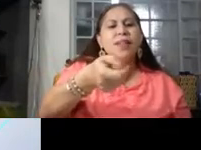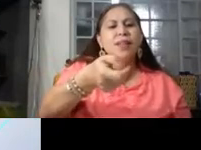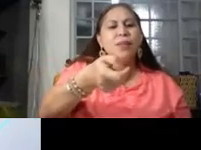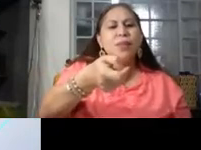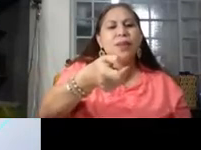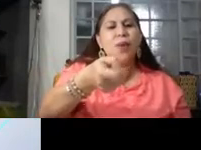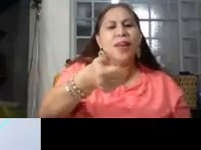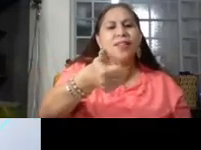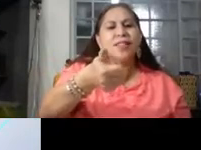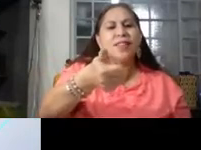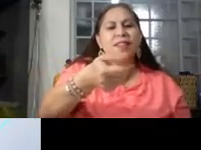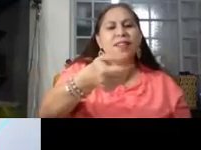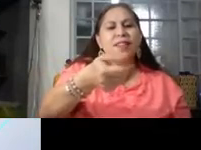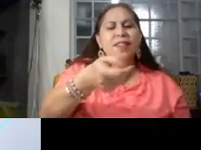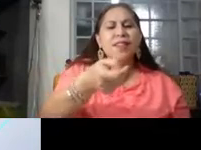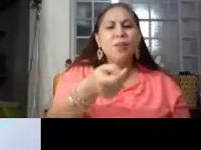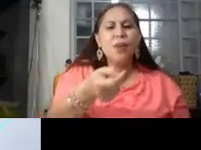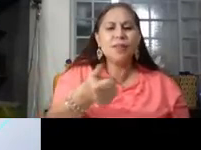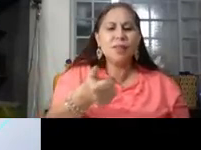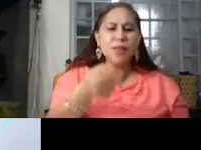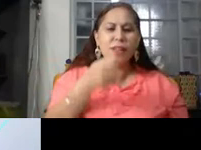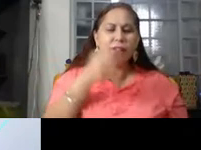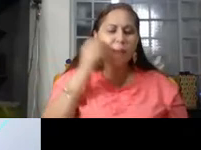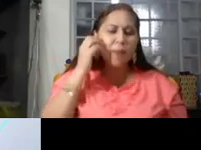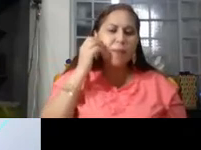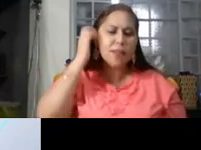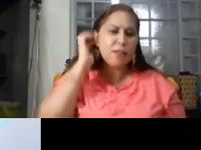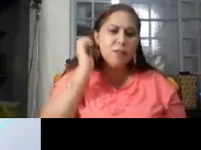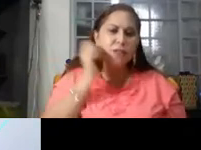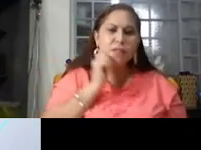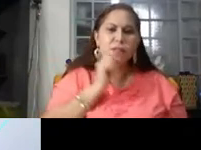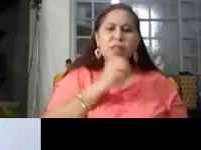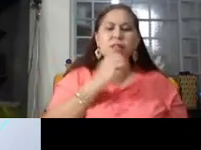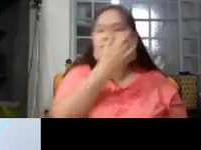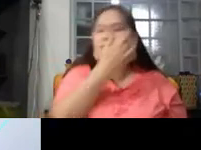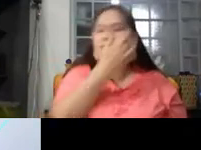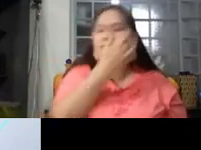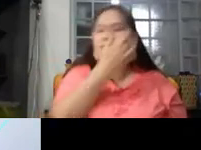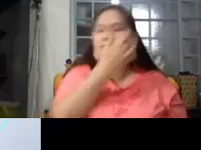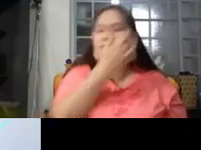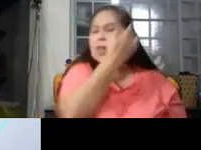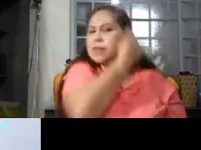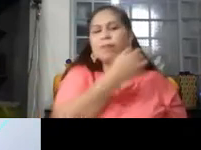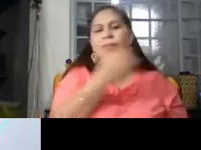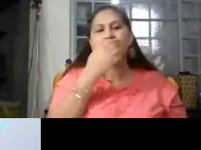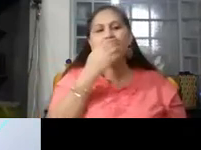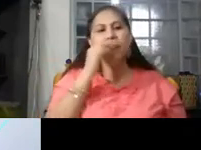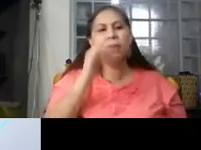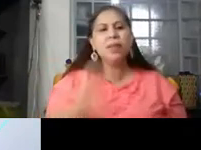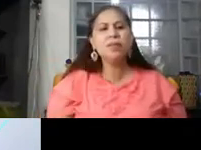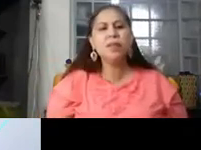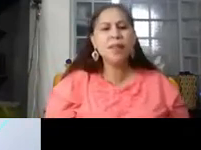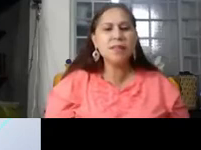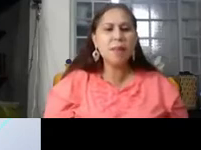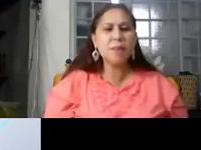Bolinha de gude. Quase, quase. Ô, Dan, vá preparando aí o vídeo que a gente fez. Eu mandei no